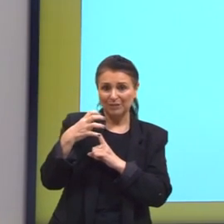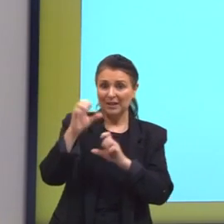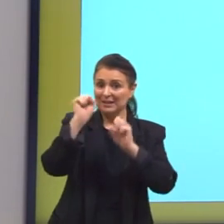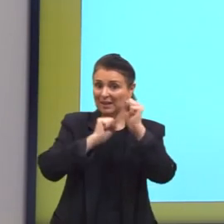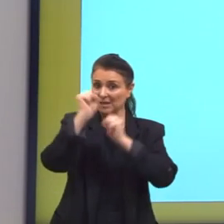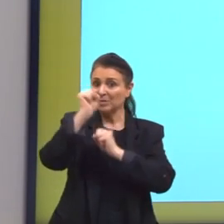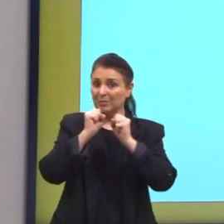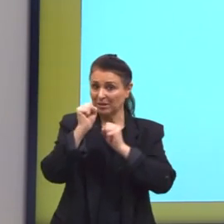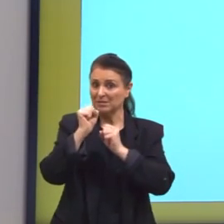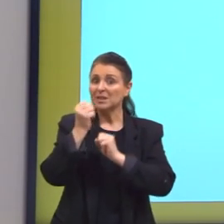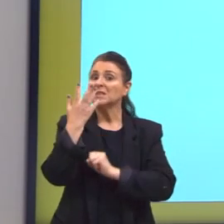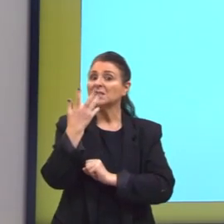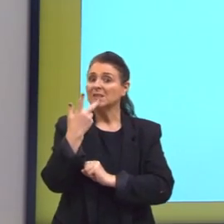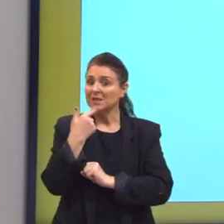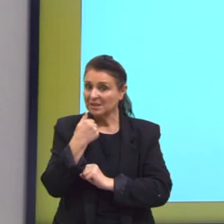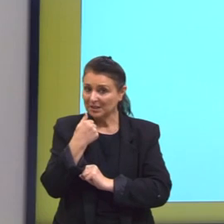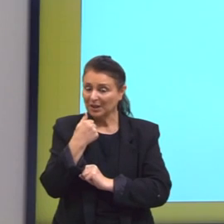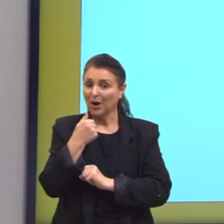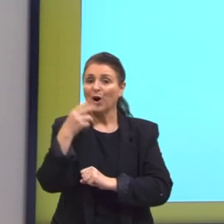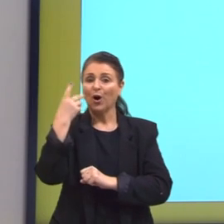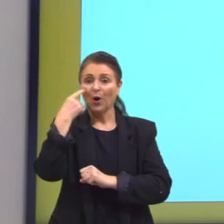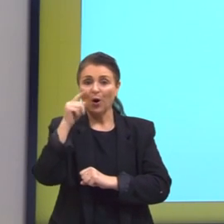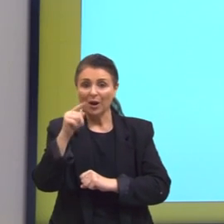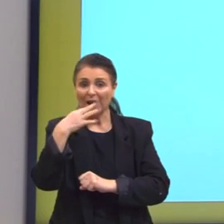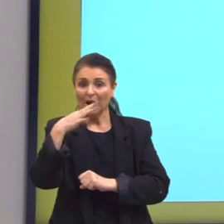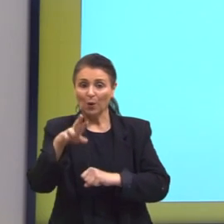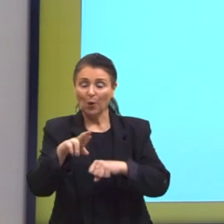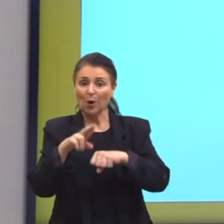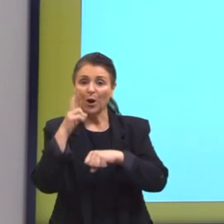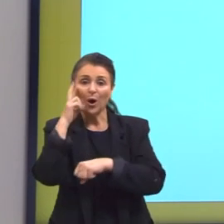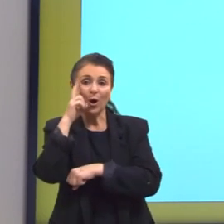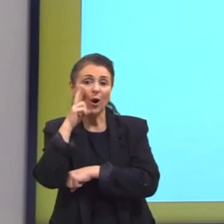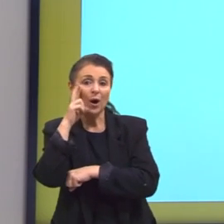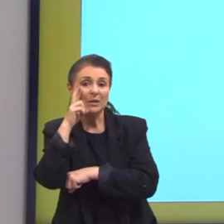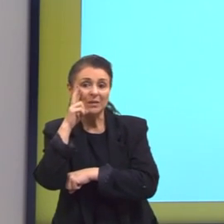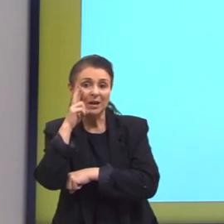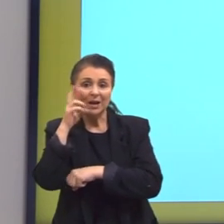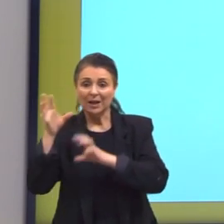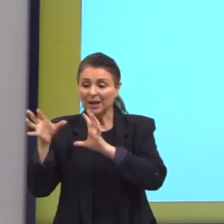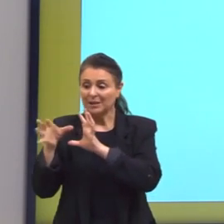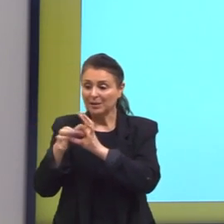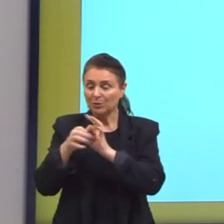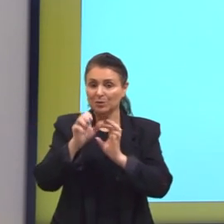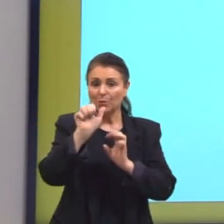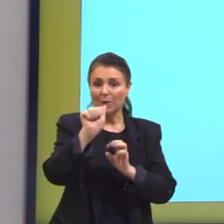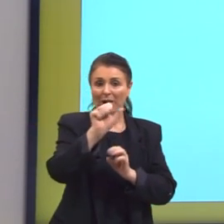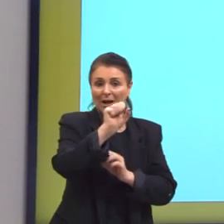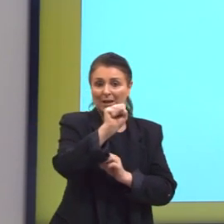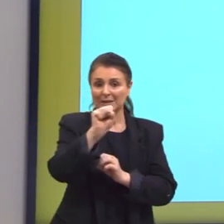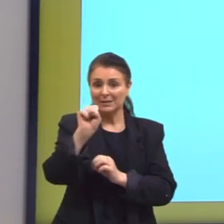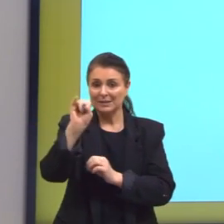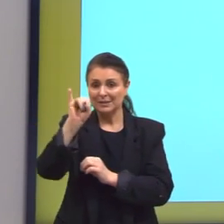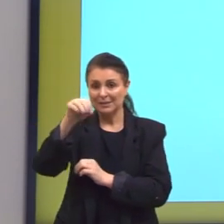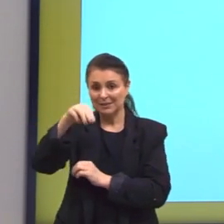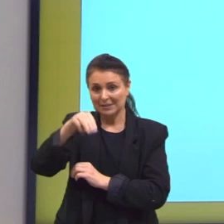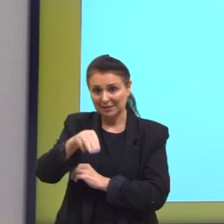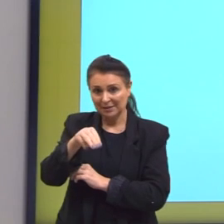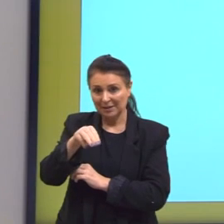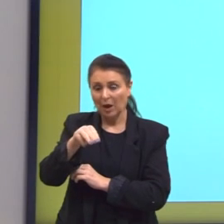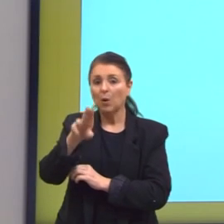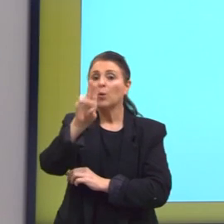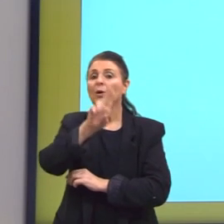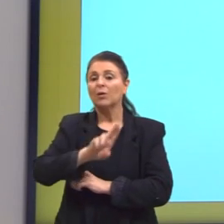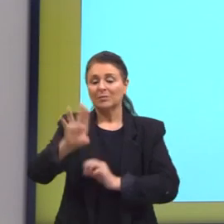sinalizei aqui também em rosa o Nesse contexto e o assim que são usados para